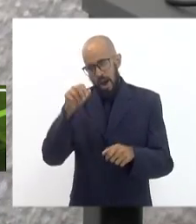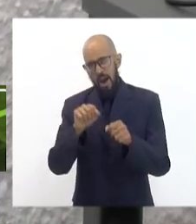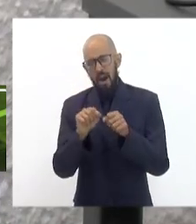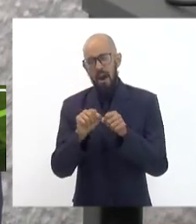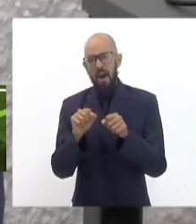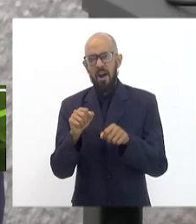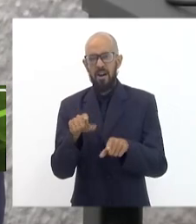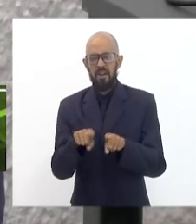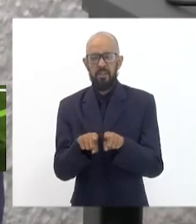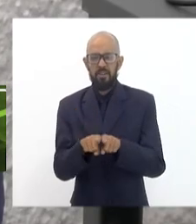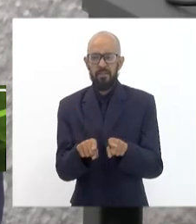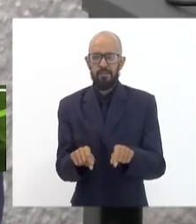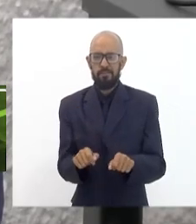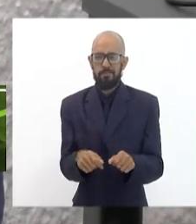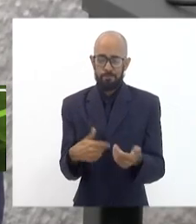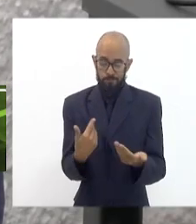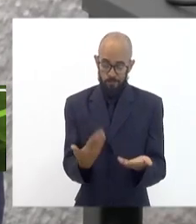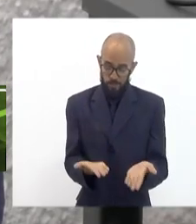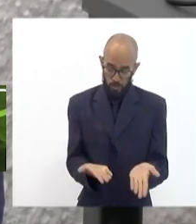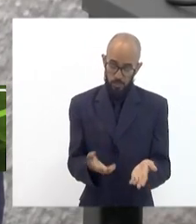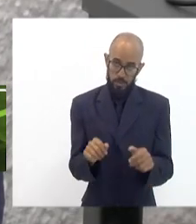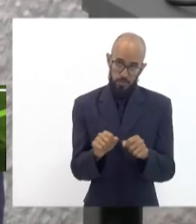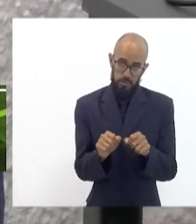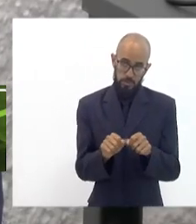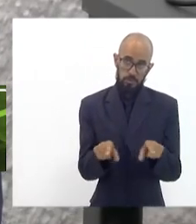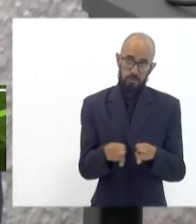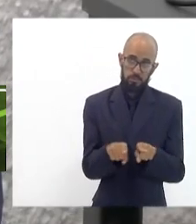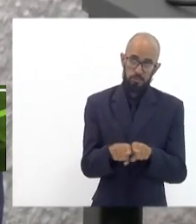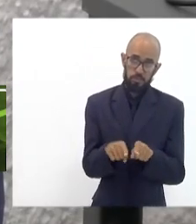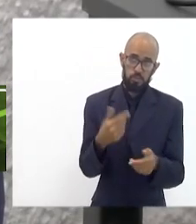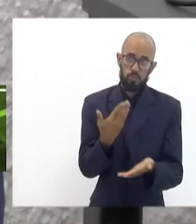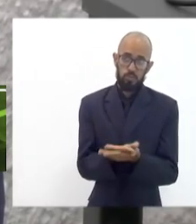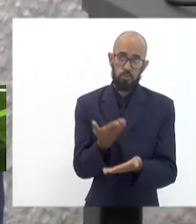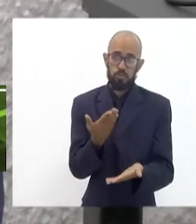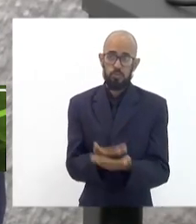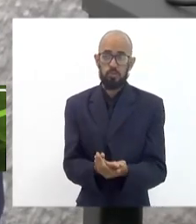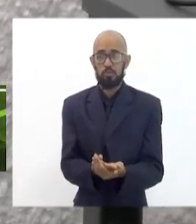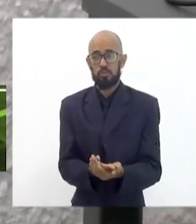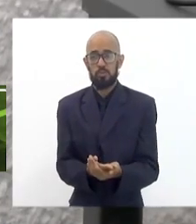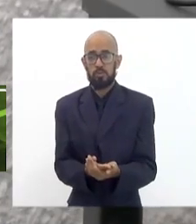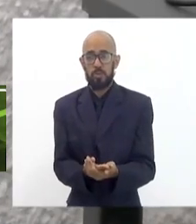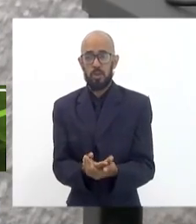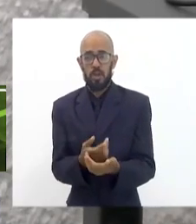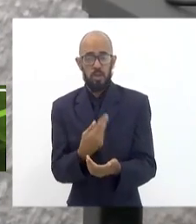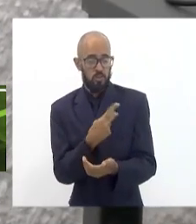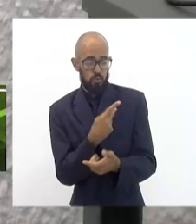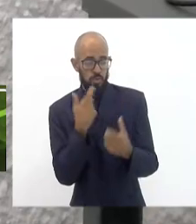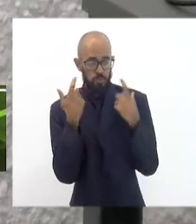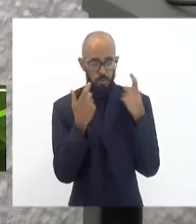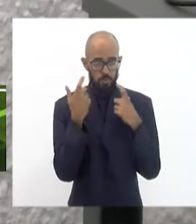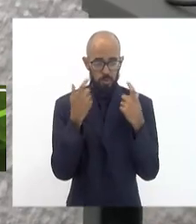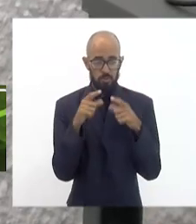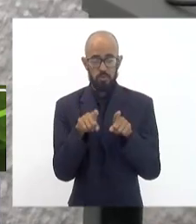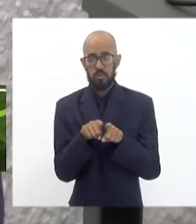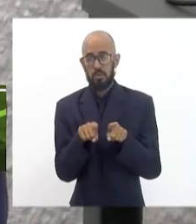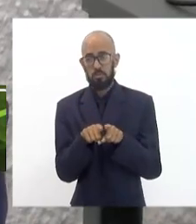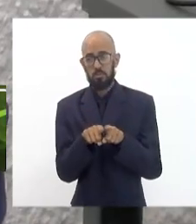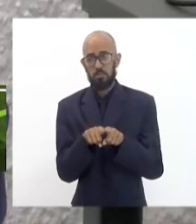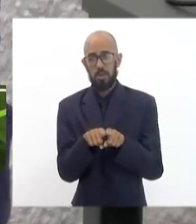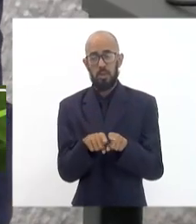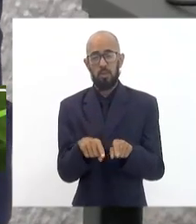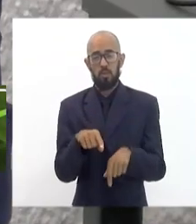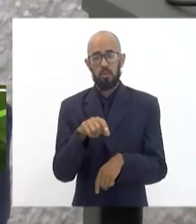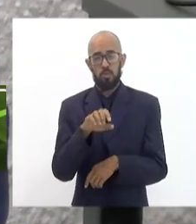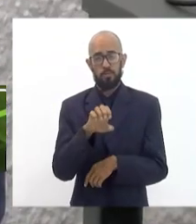aí luz nós vamos falar pelo telefone a sua preocupação canal extravasou com um túnel extravasou